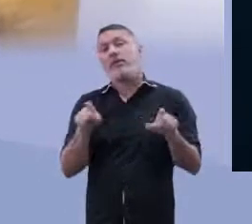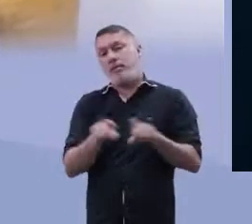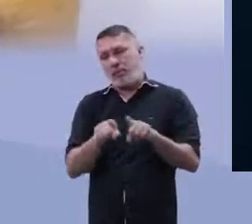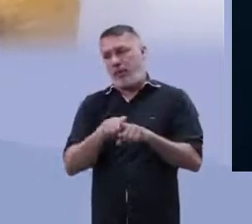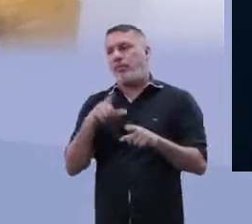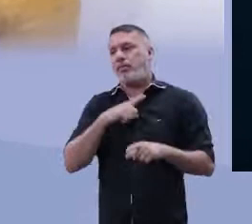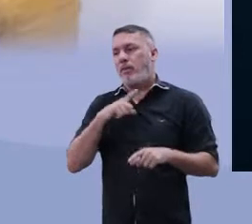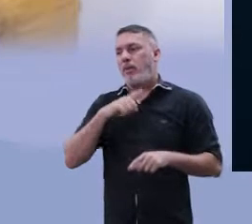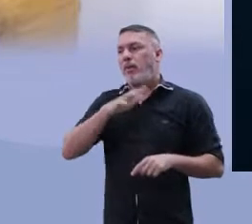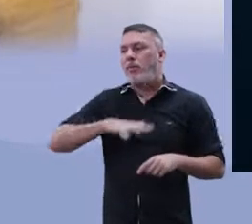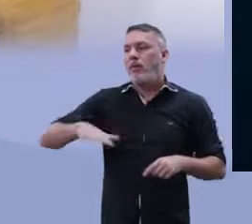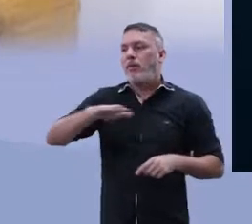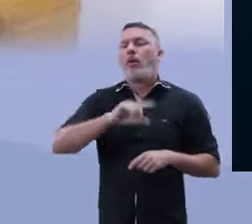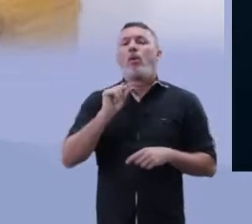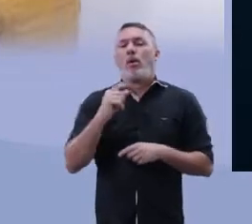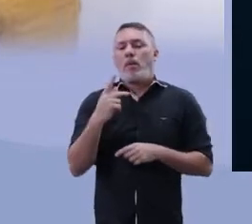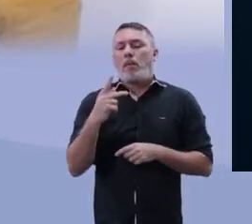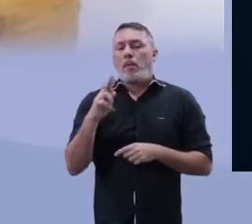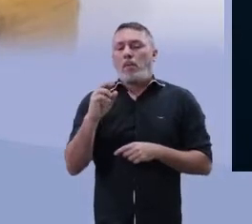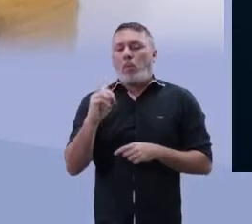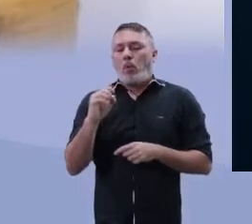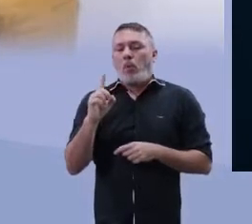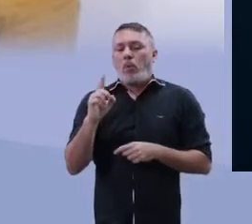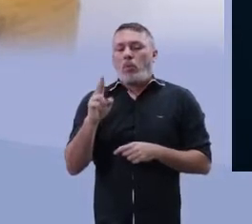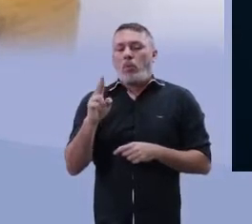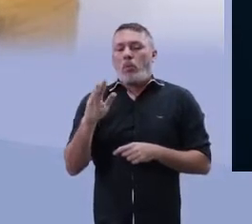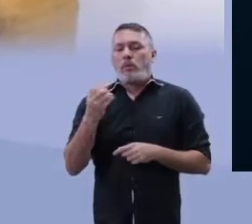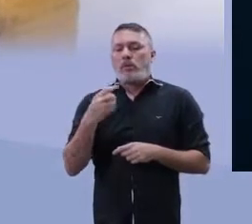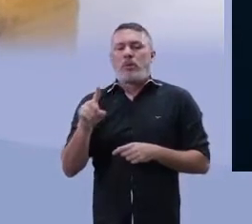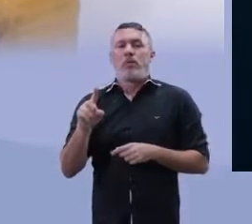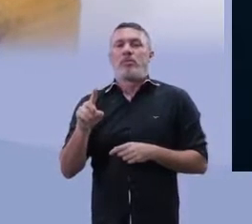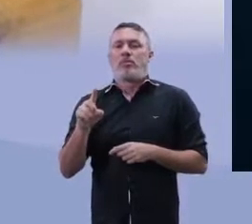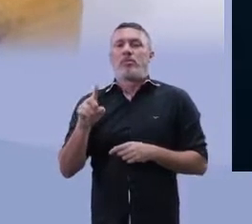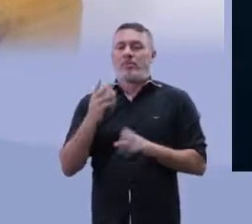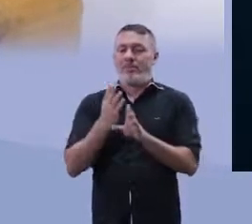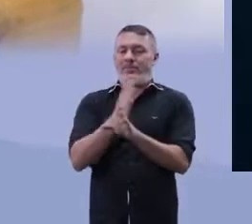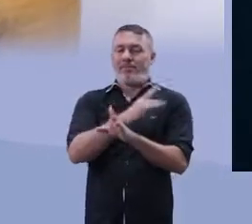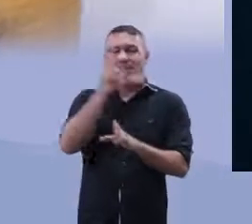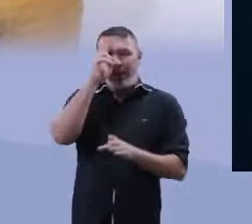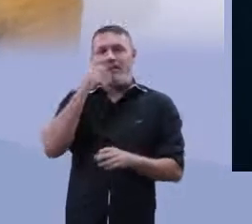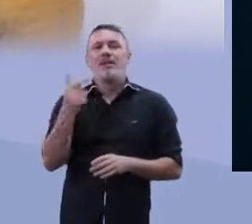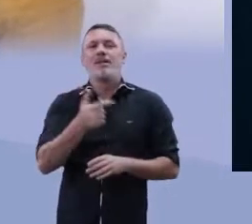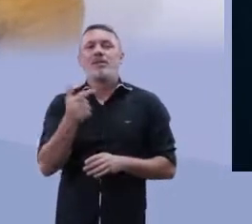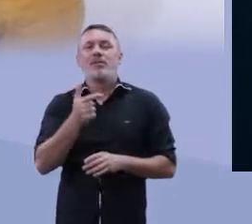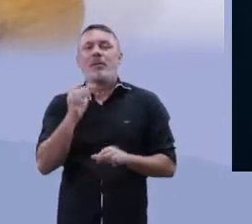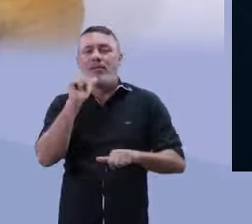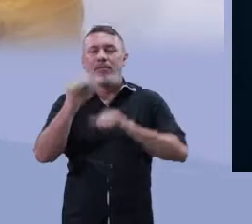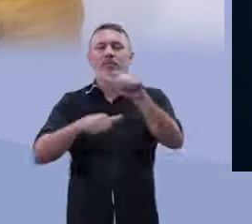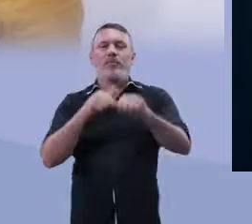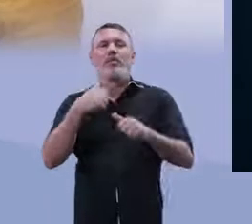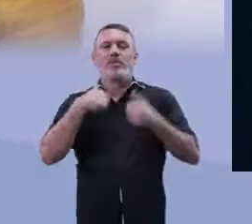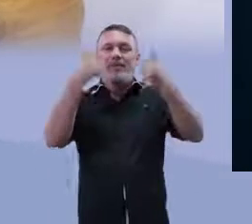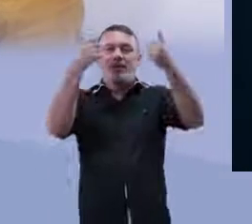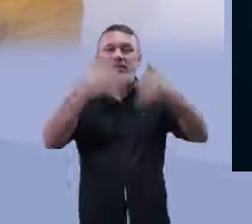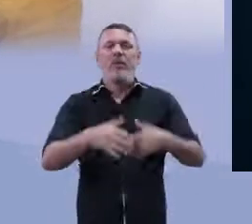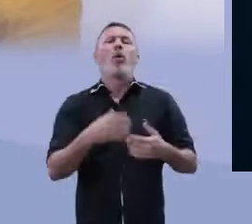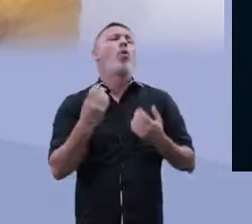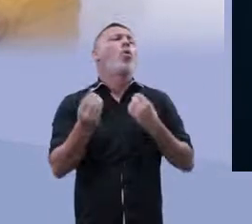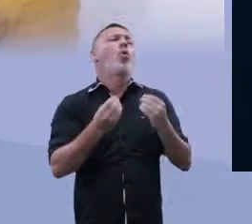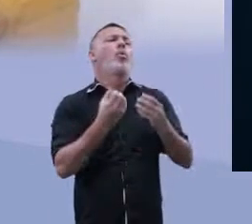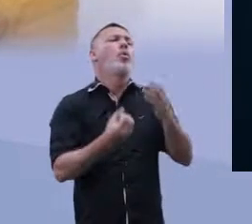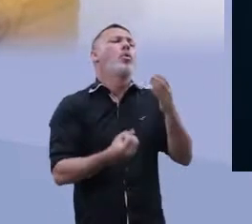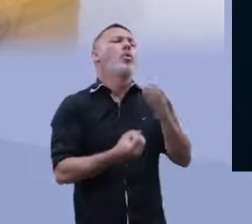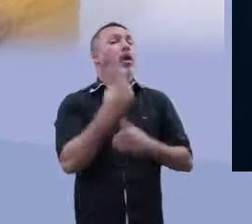a segunda revolução industrial, como eu comentei, ela havia sido marcada por um sistema que foi desenvolvido dentro de uma fábrica, dentro